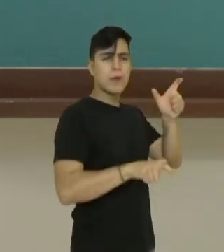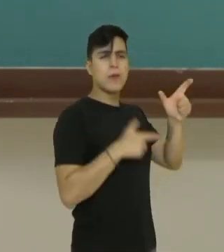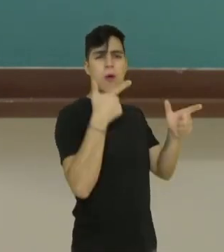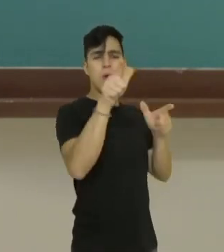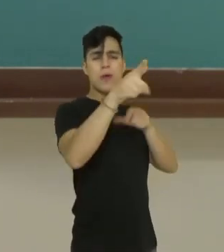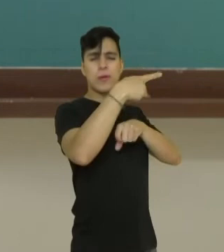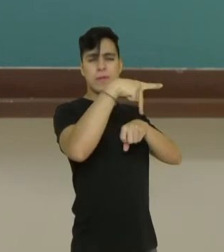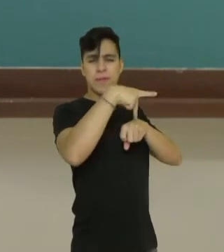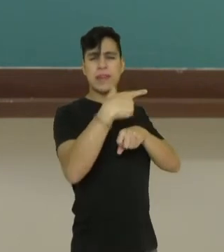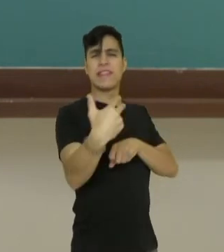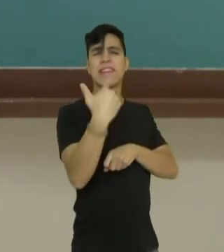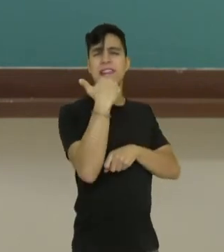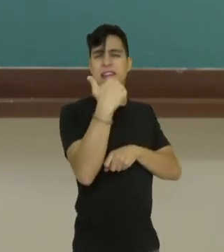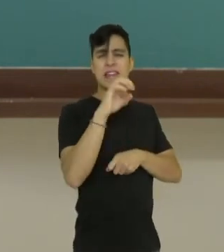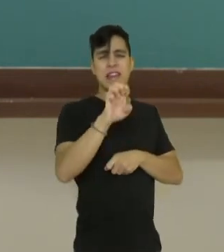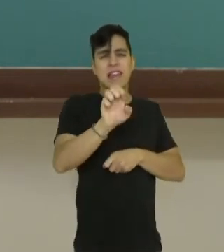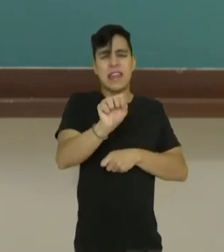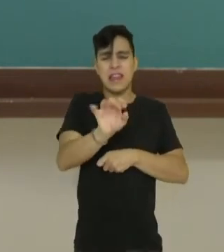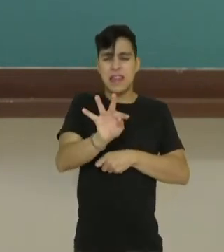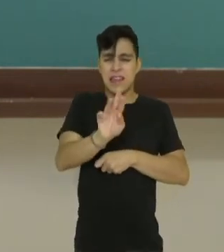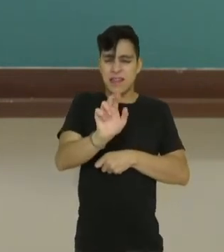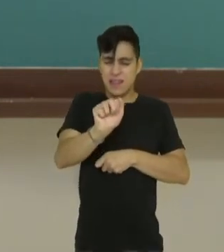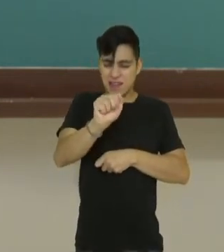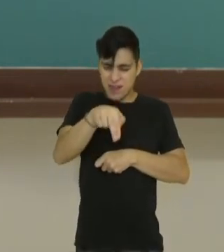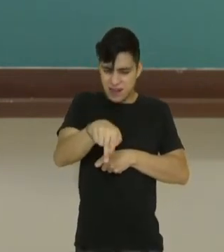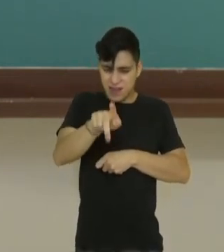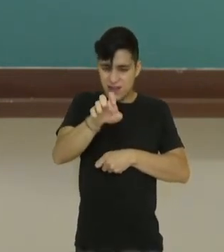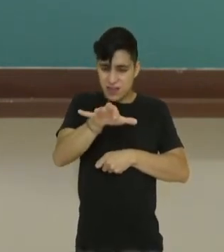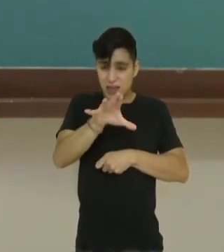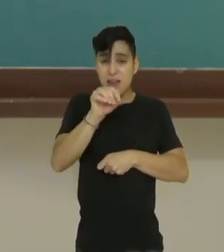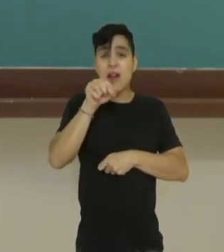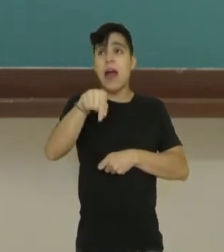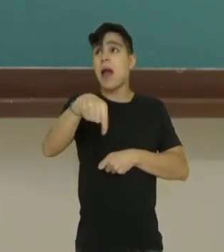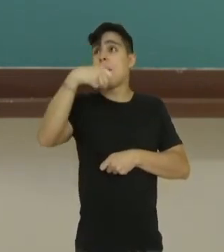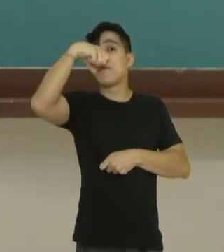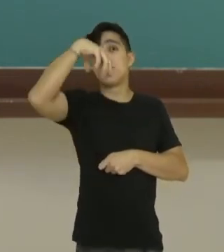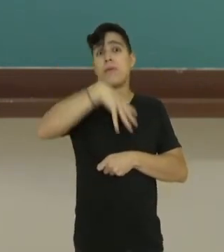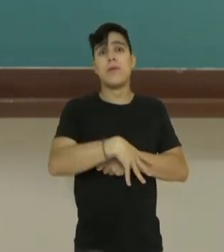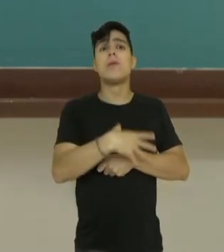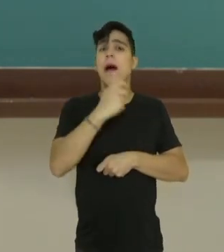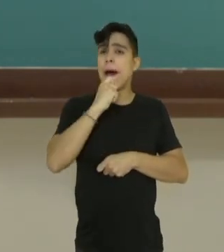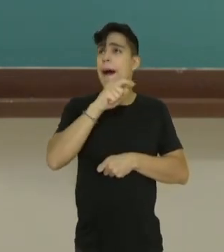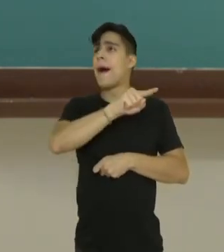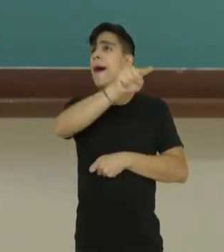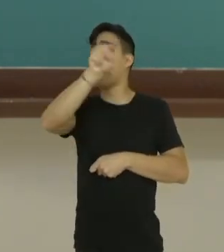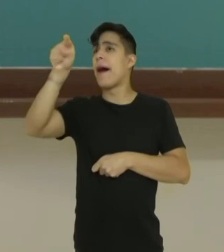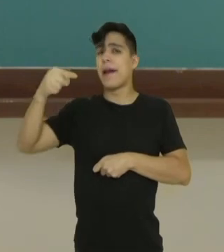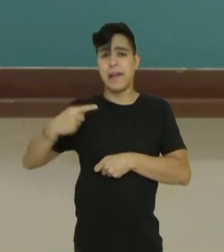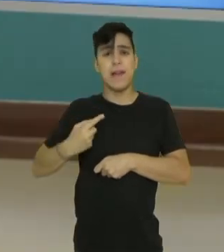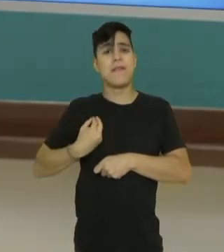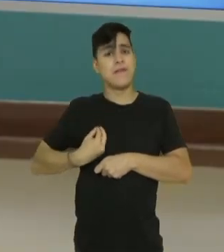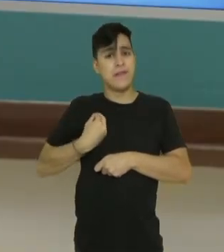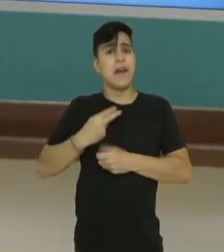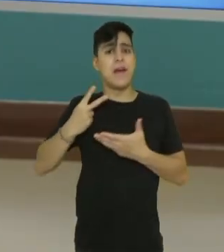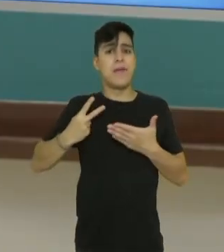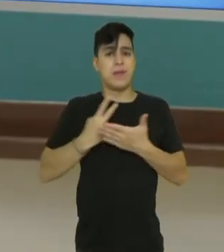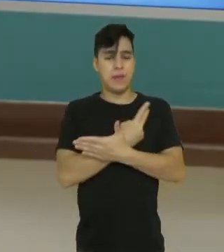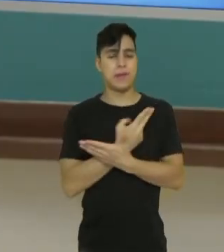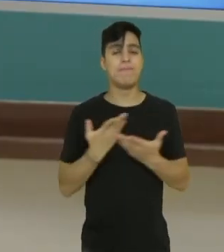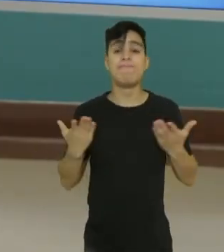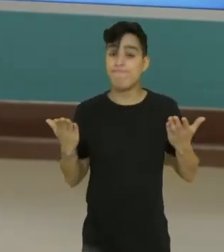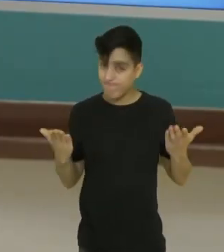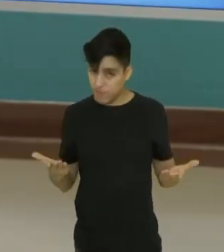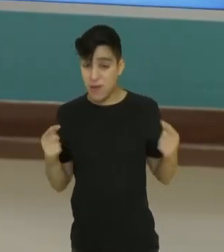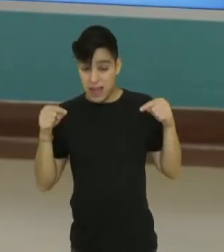estrangeiras. Um absurdo que infelizmente acaba acontecendo na atualidade. Bem, nesse